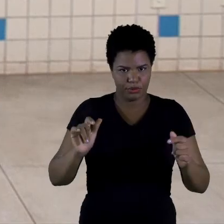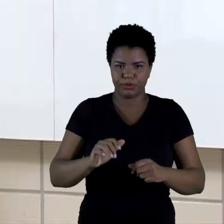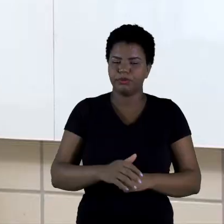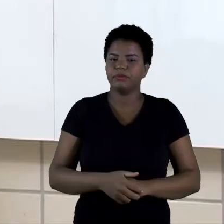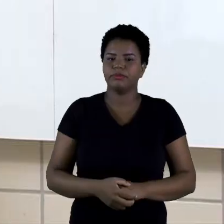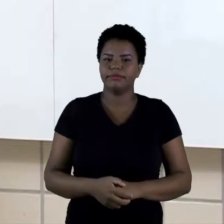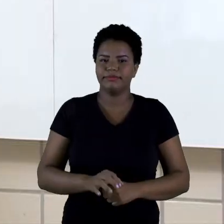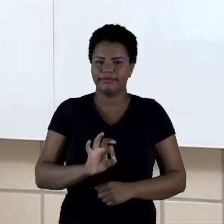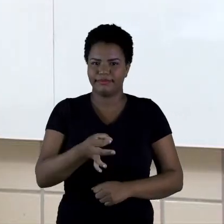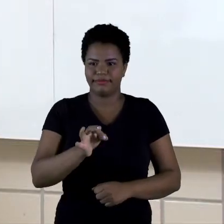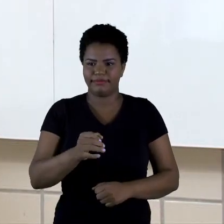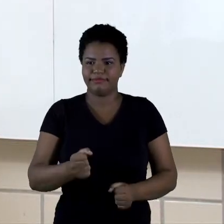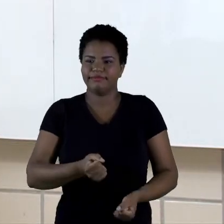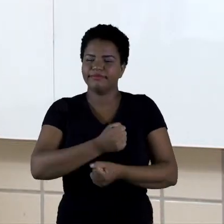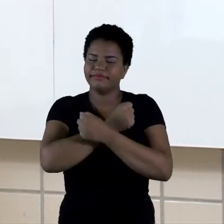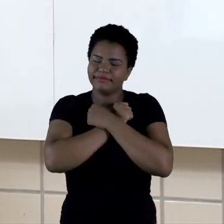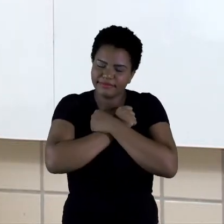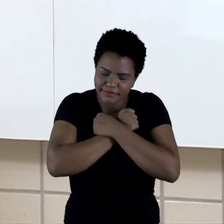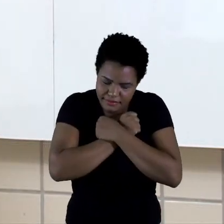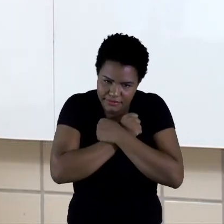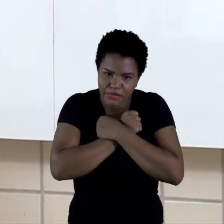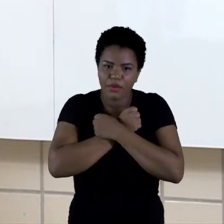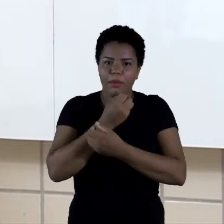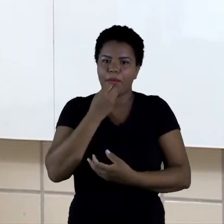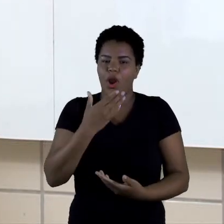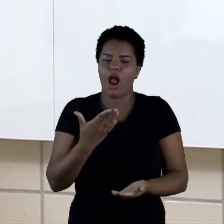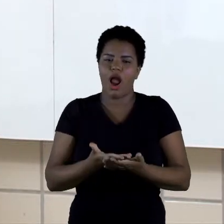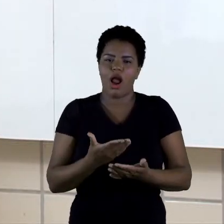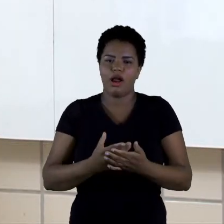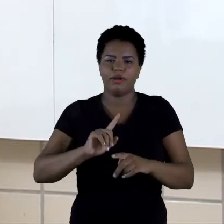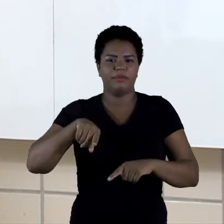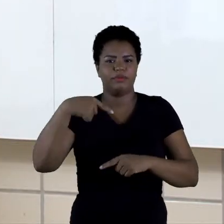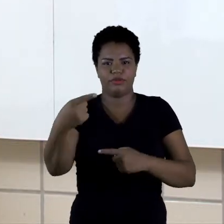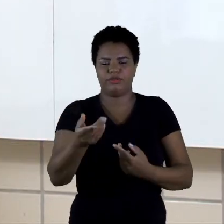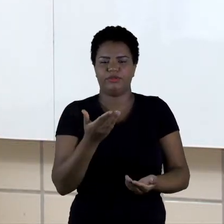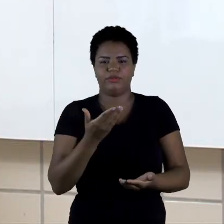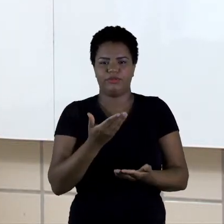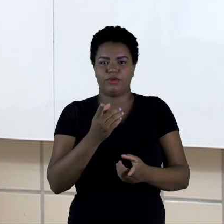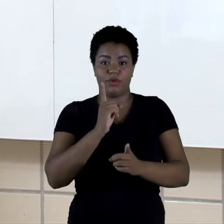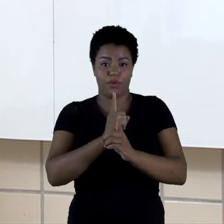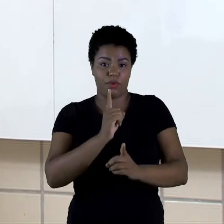Certinho? Um grande abraço, bons estudos e até o nosso próximo encontro. E não